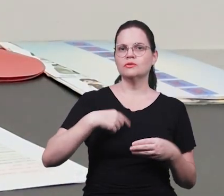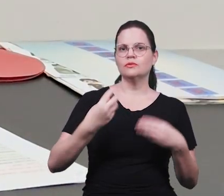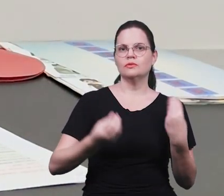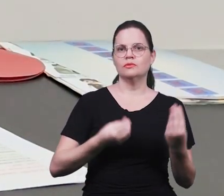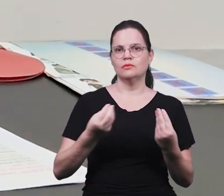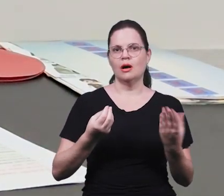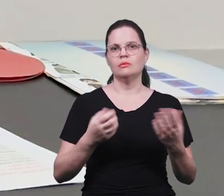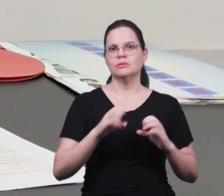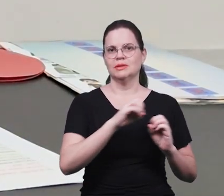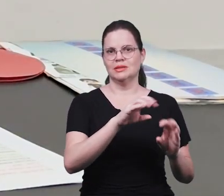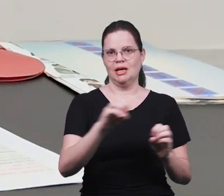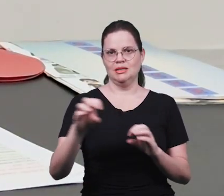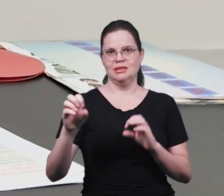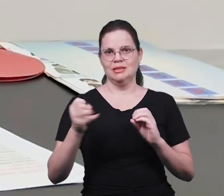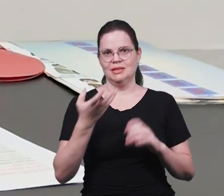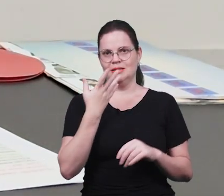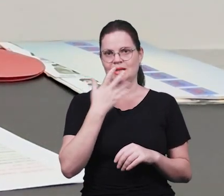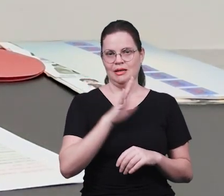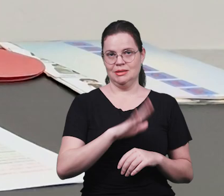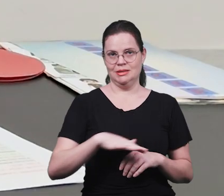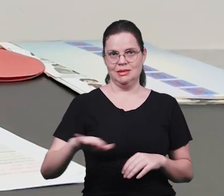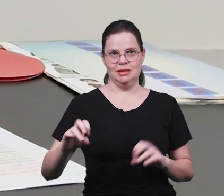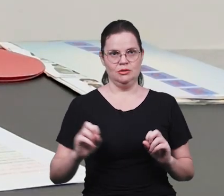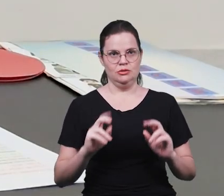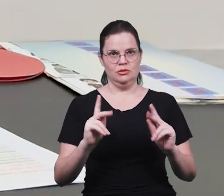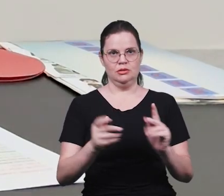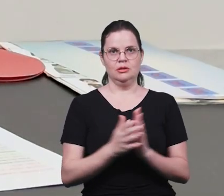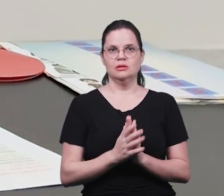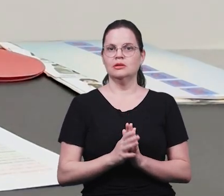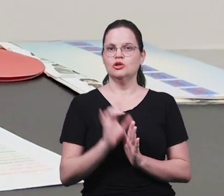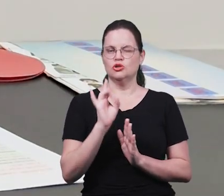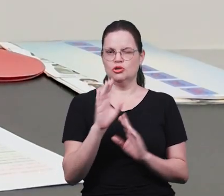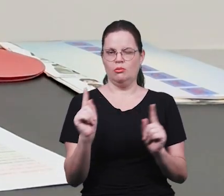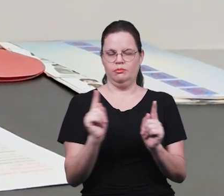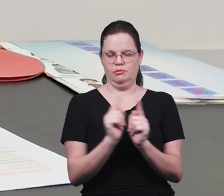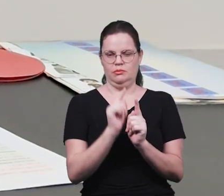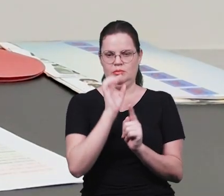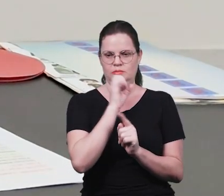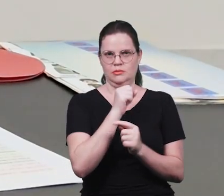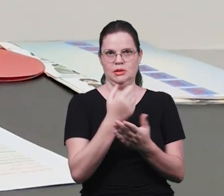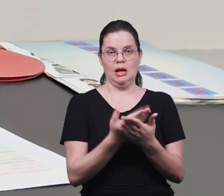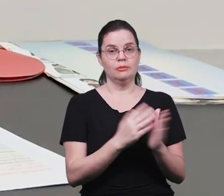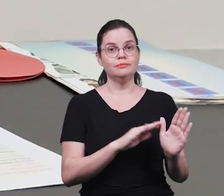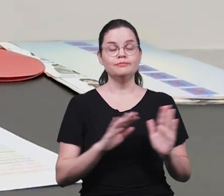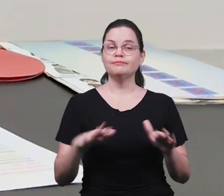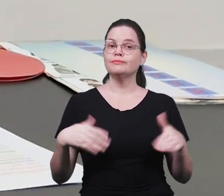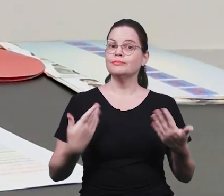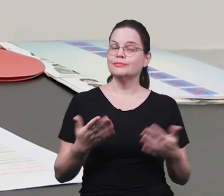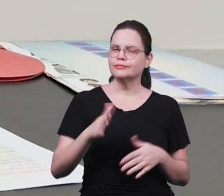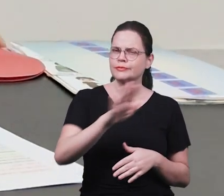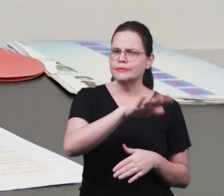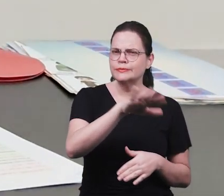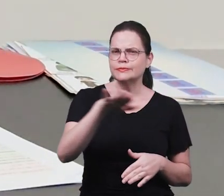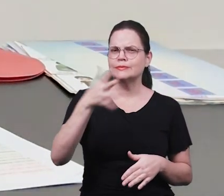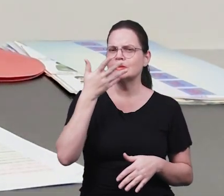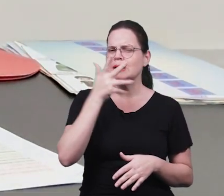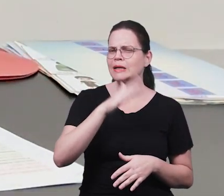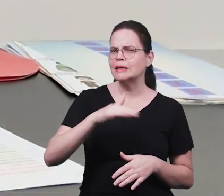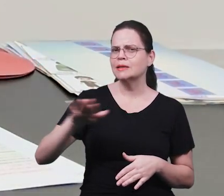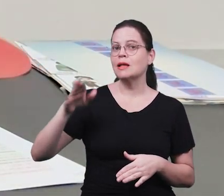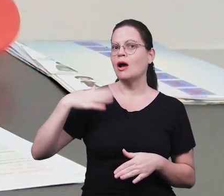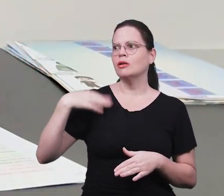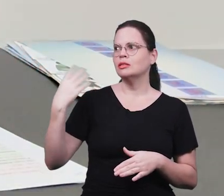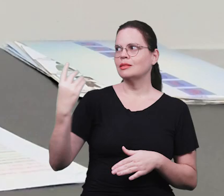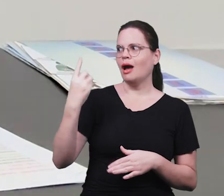nesse contexto? Então, crianças, eu vou pegar só um recorte da aula, tá? Crianças, Davi,